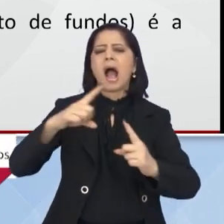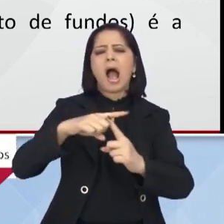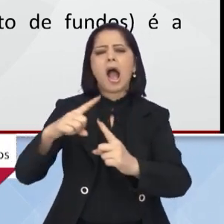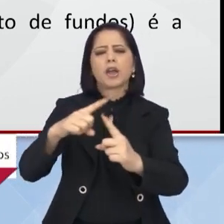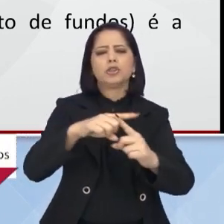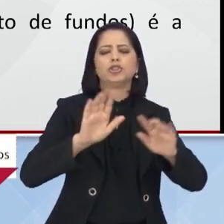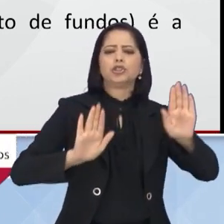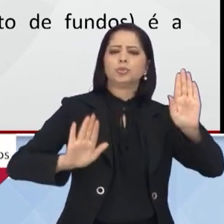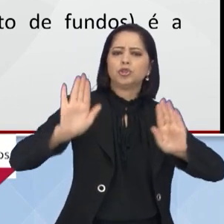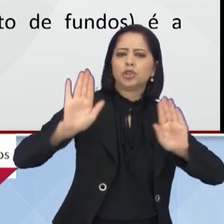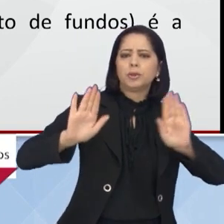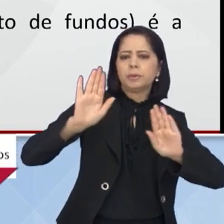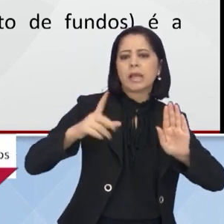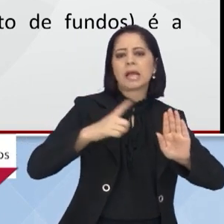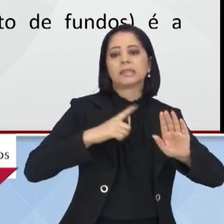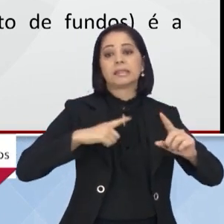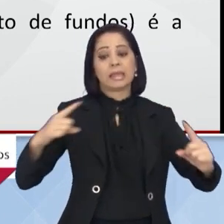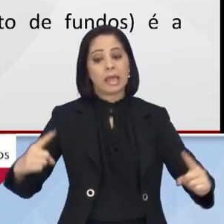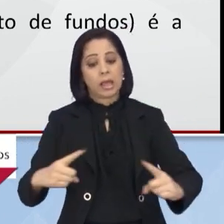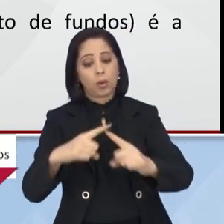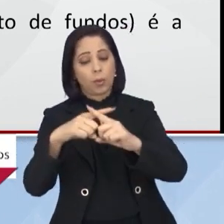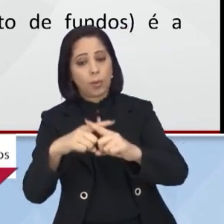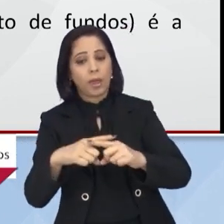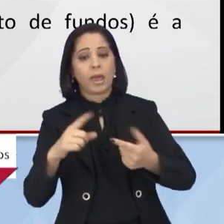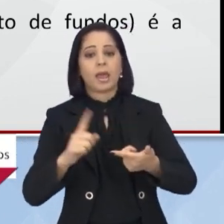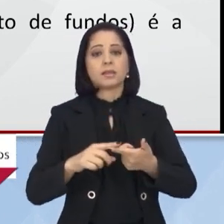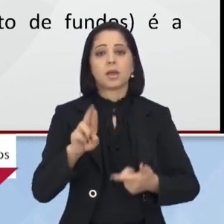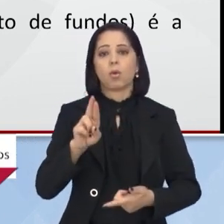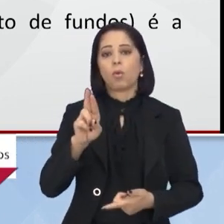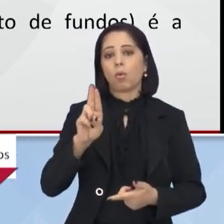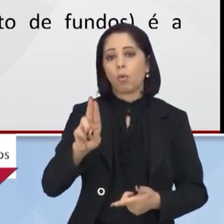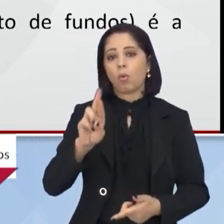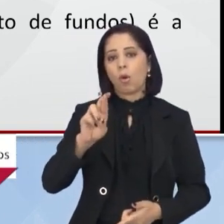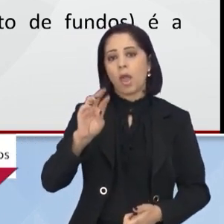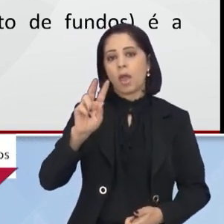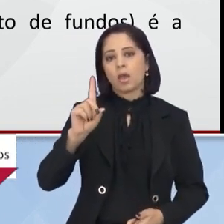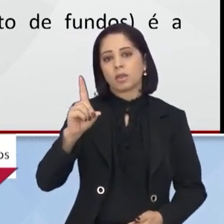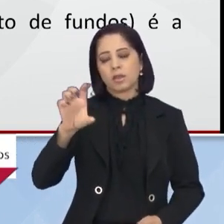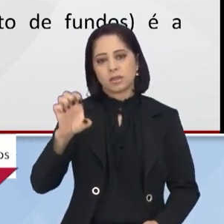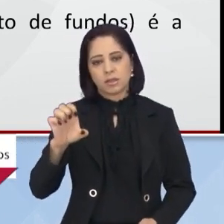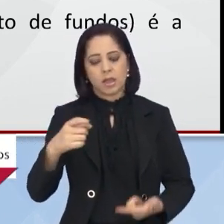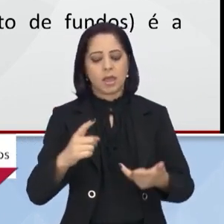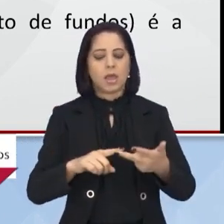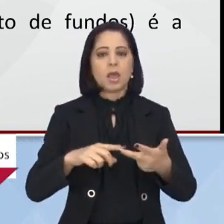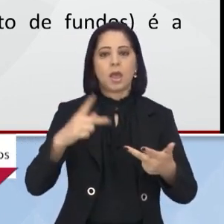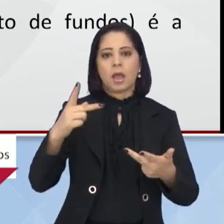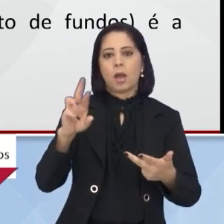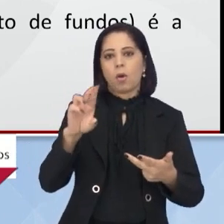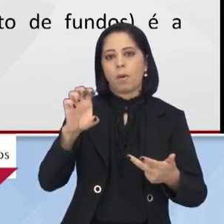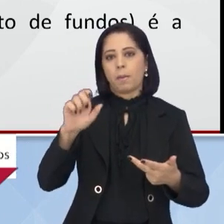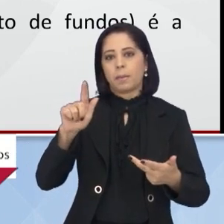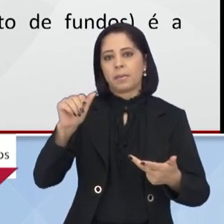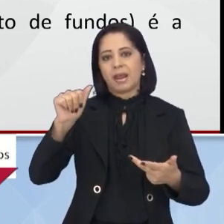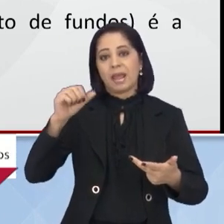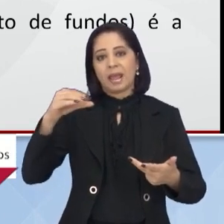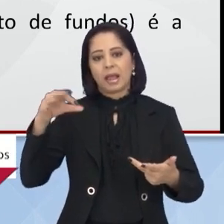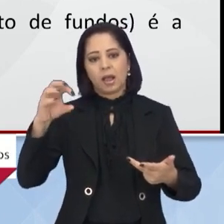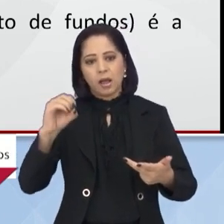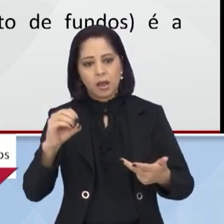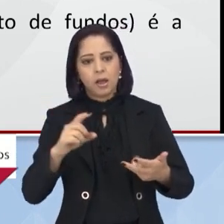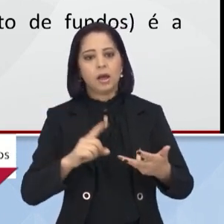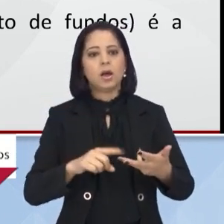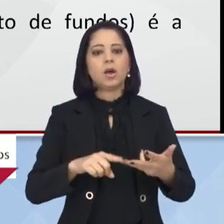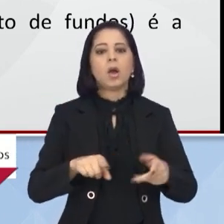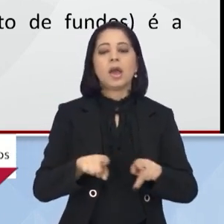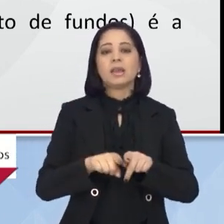concorrência da da antiga 8666 trouxe o RDC o pregão da lei da lei da Lei 101 enfim trouxe a novidade do